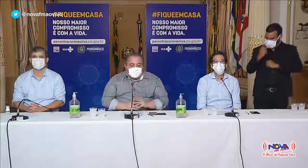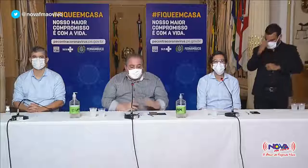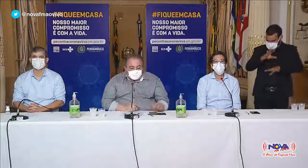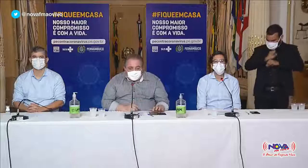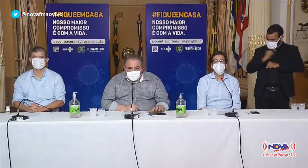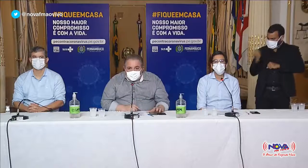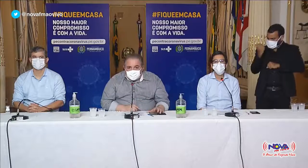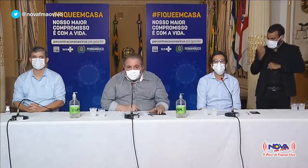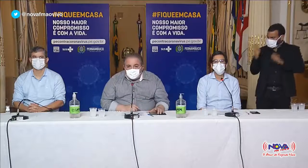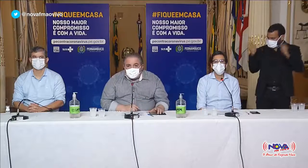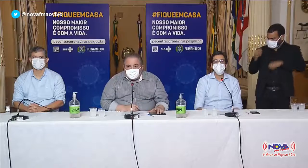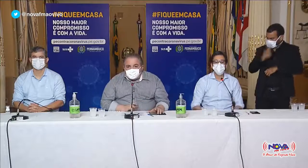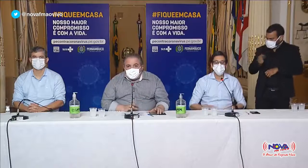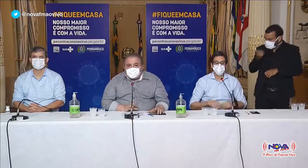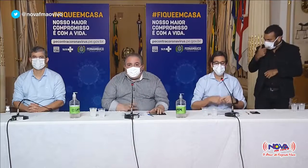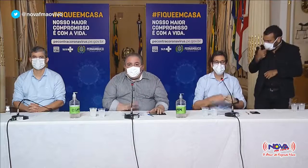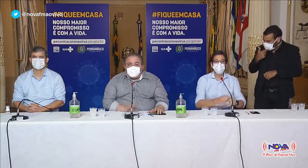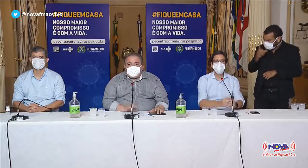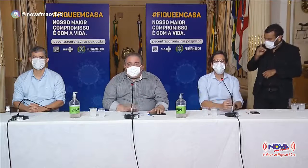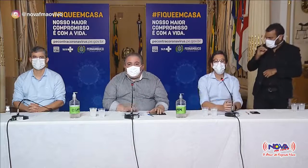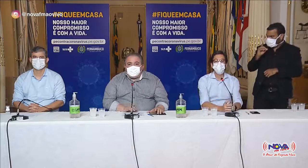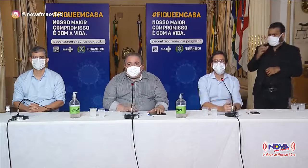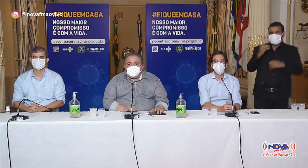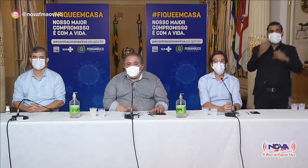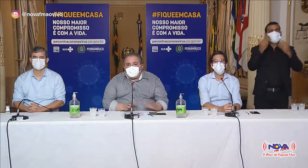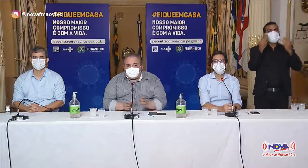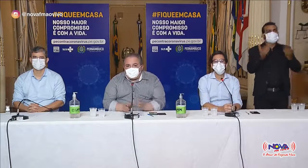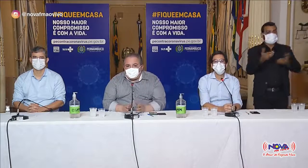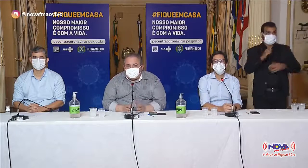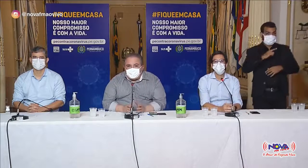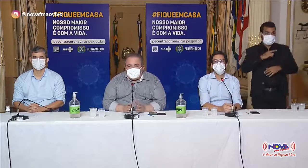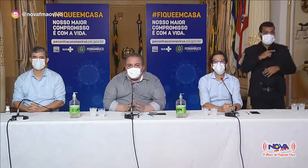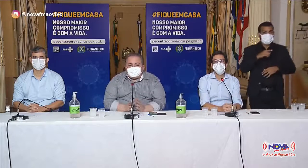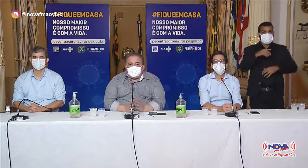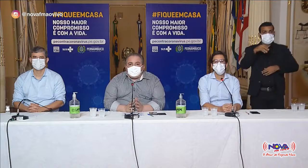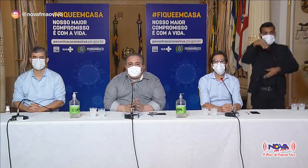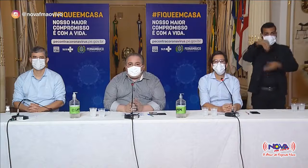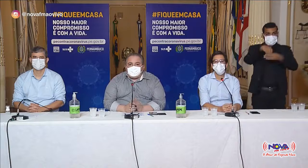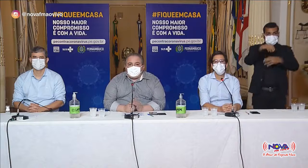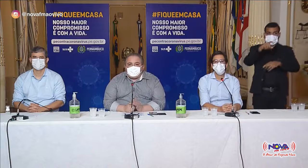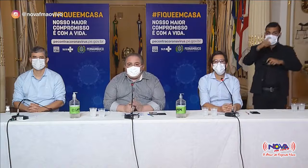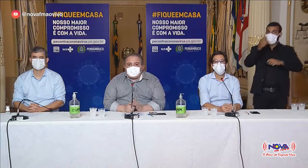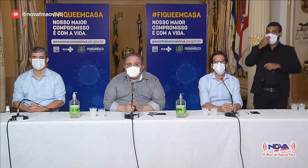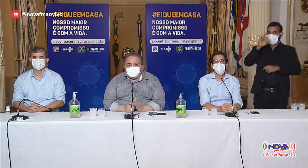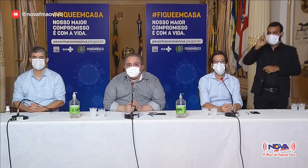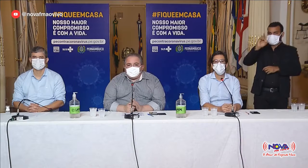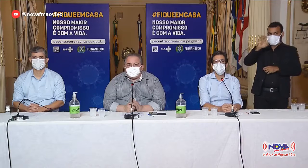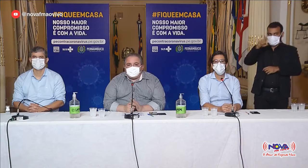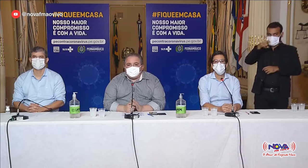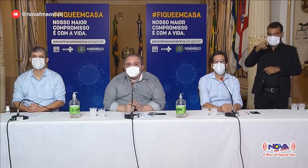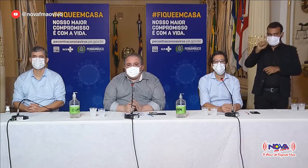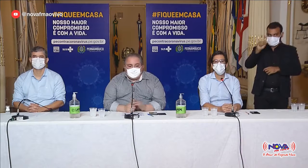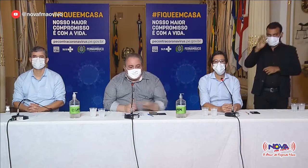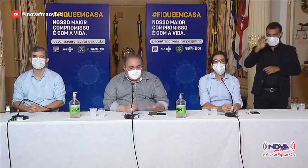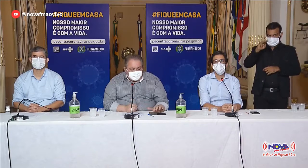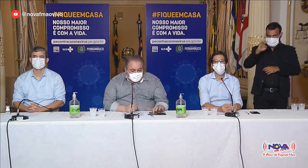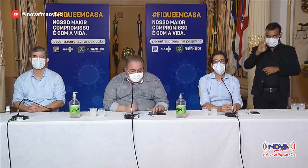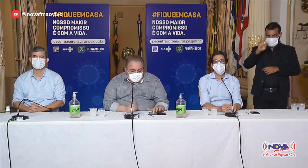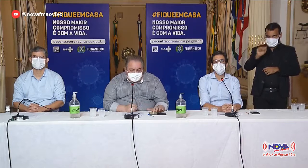Bom, a corticoterapia, na qual se enquadra a dexametasona, é uma substância